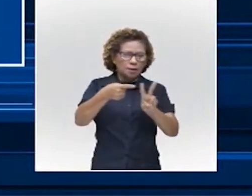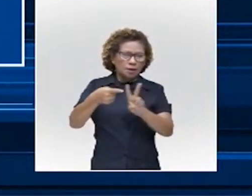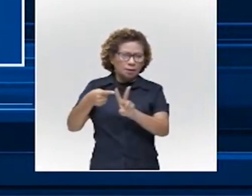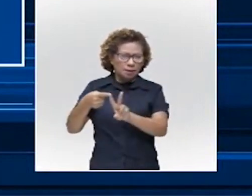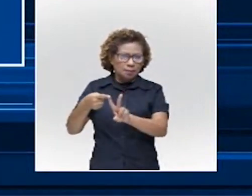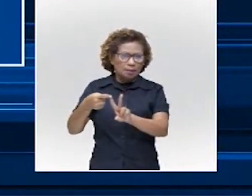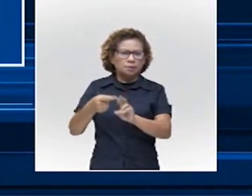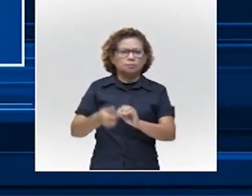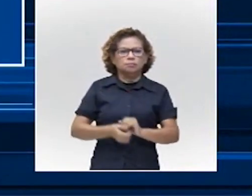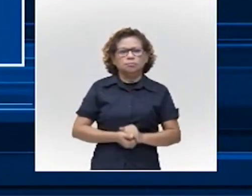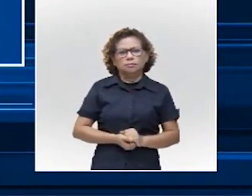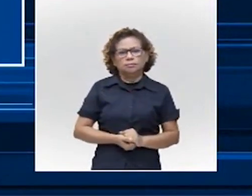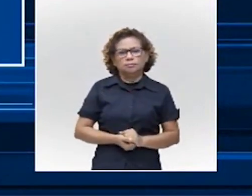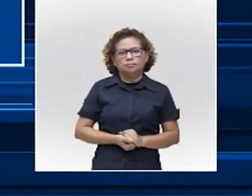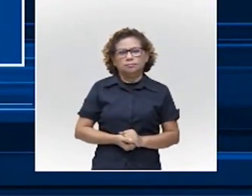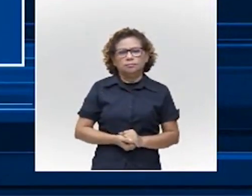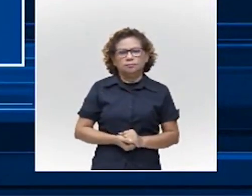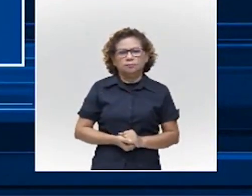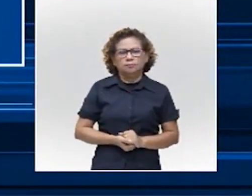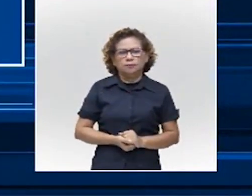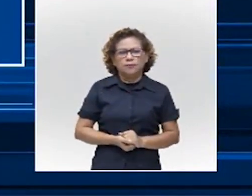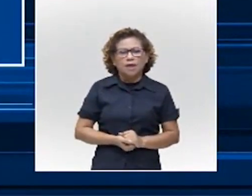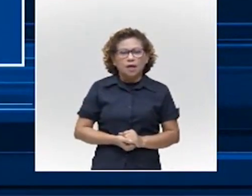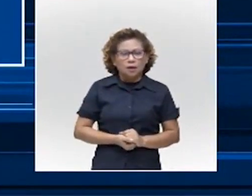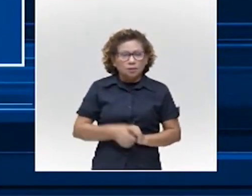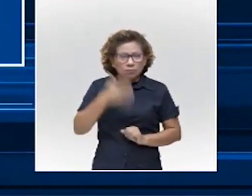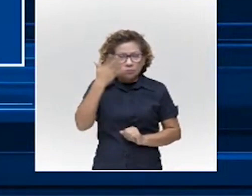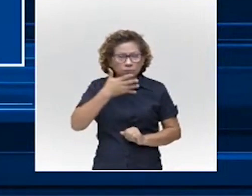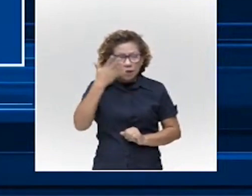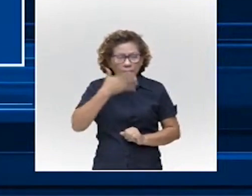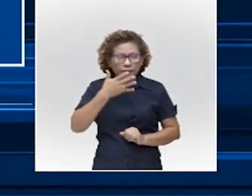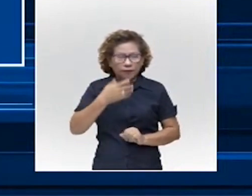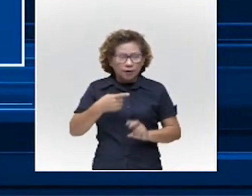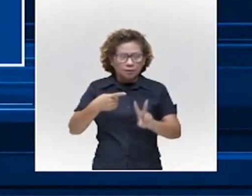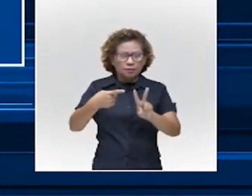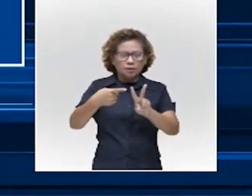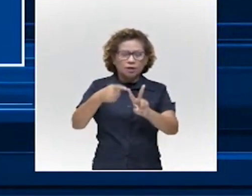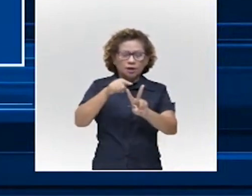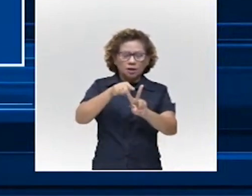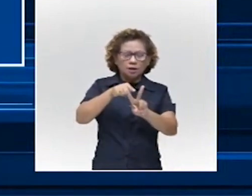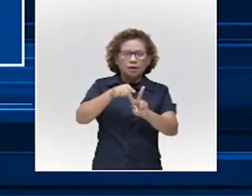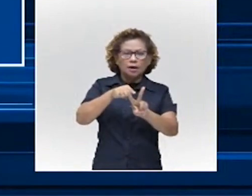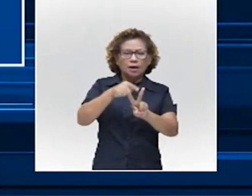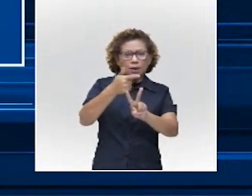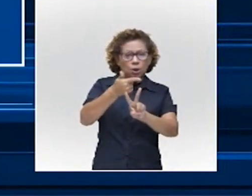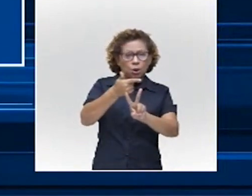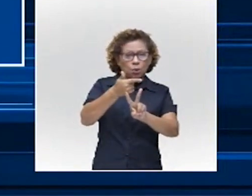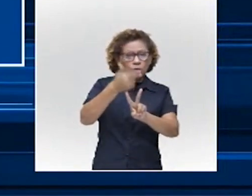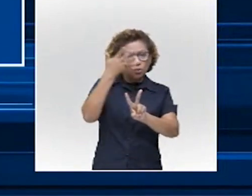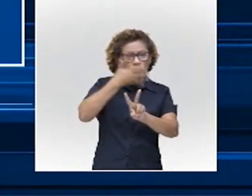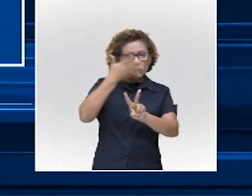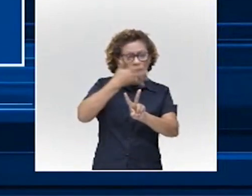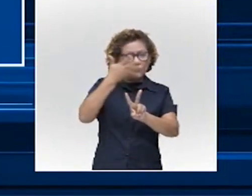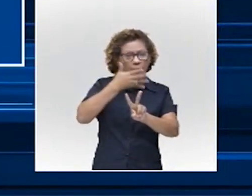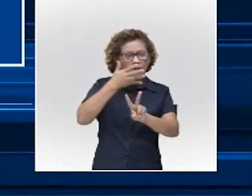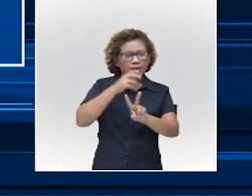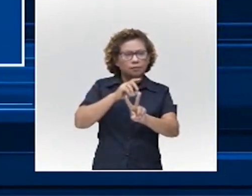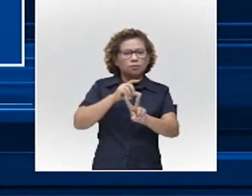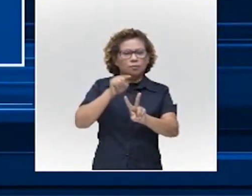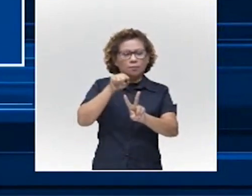índice da raiz aqui vale 2. E toda vez que você tiver índice igual ao